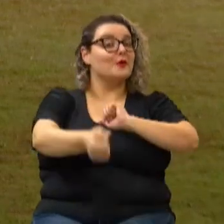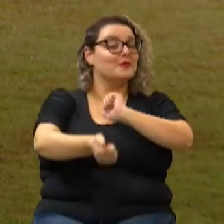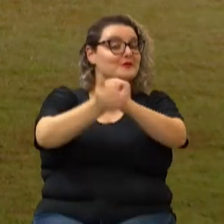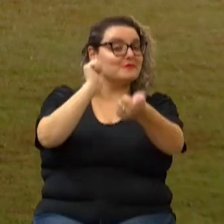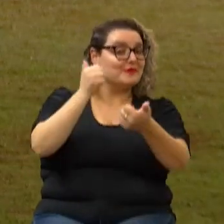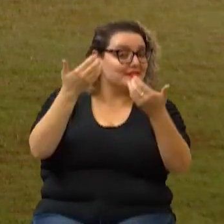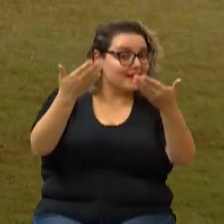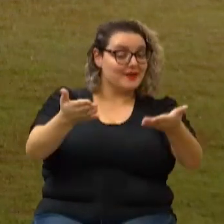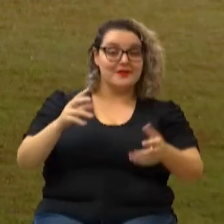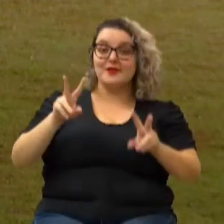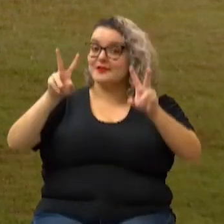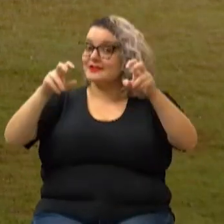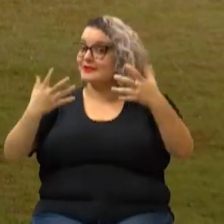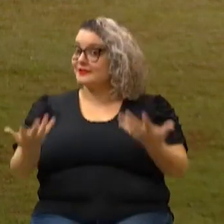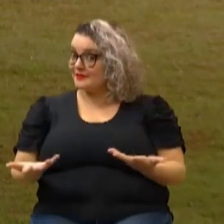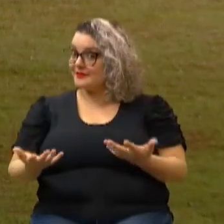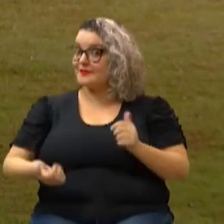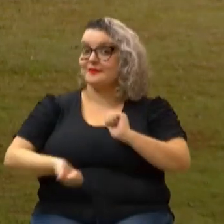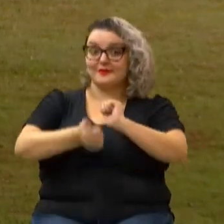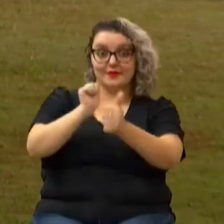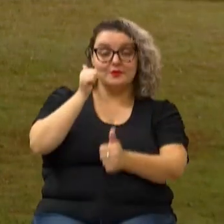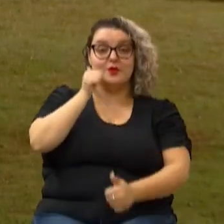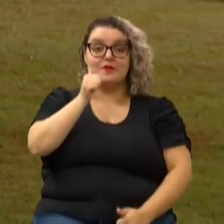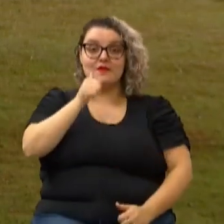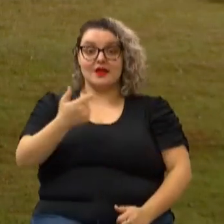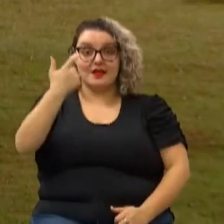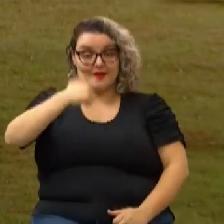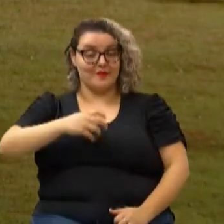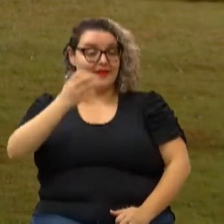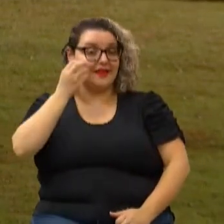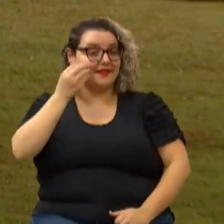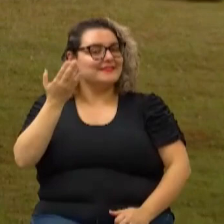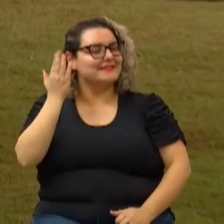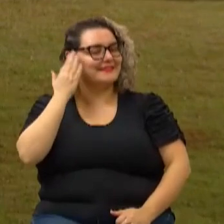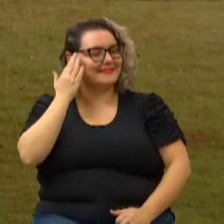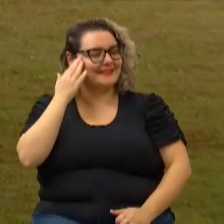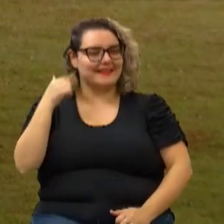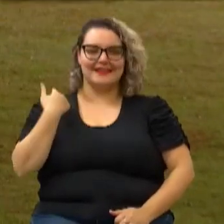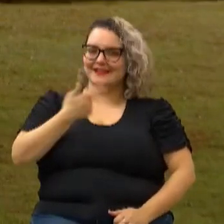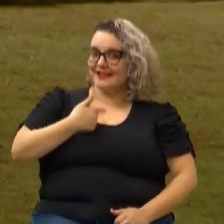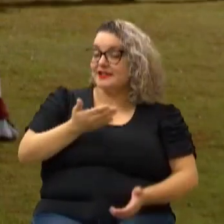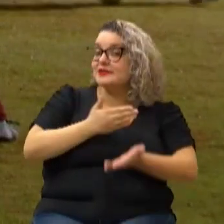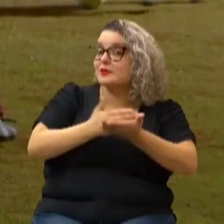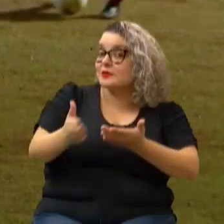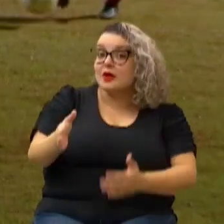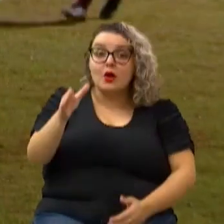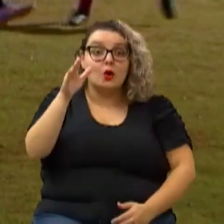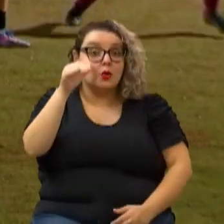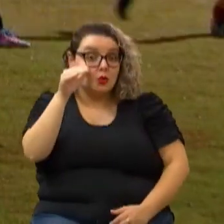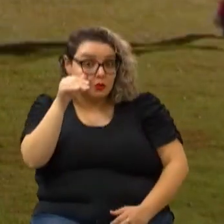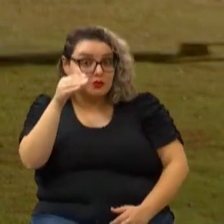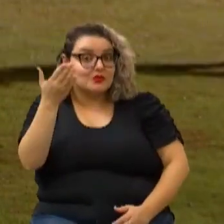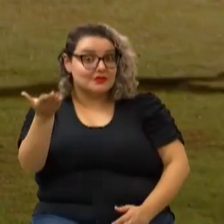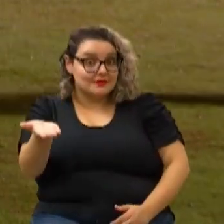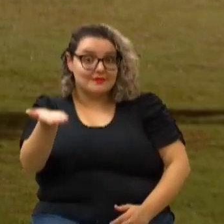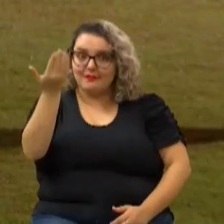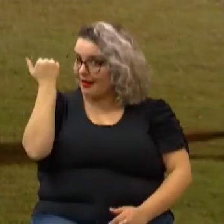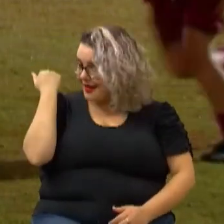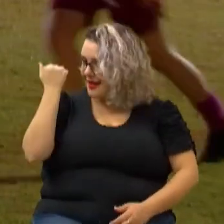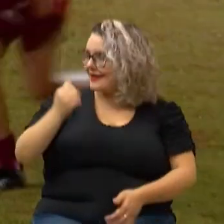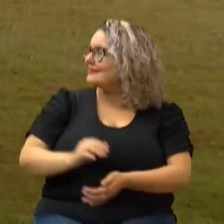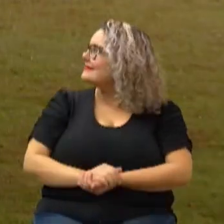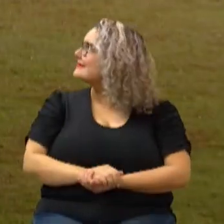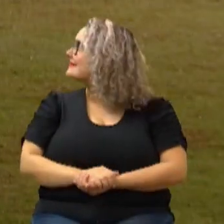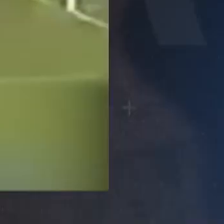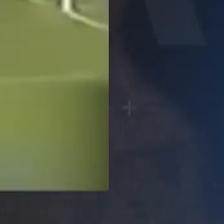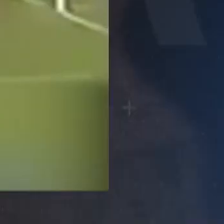Olha o esporte aí, hoje o nosso assunto é futebol feminino. Eu sou o André Aranha e você já sabe, né? A gente sempre começa com uma